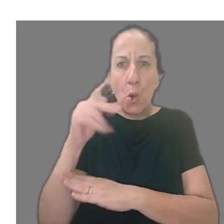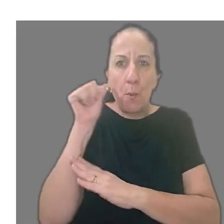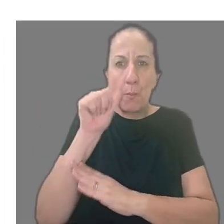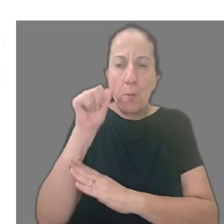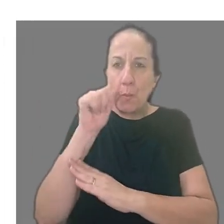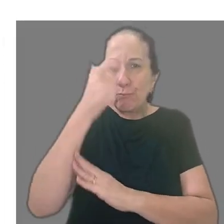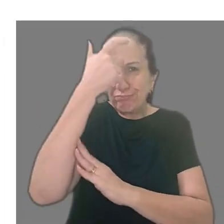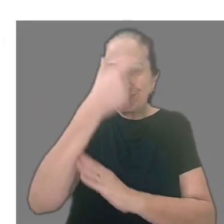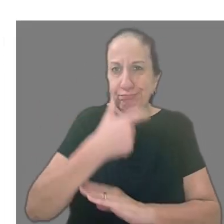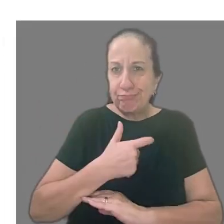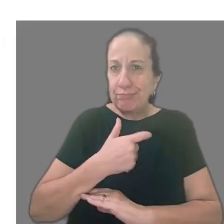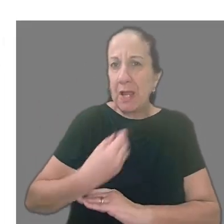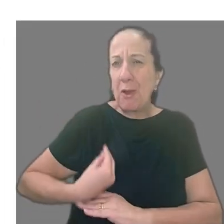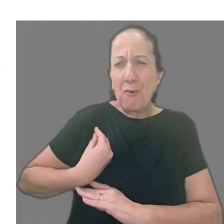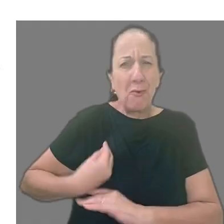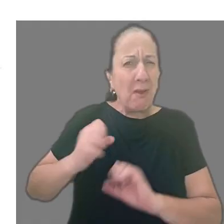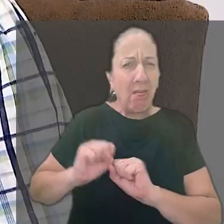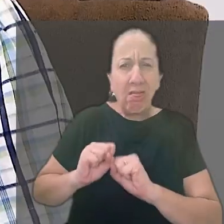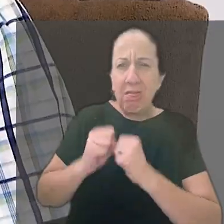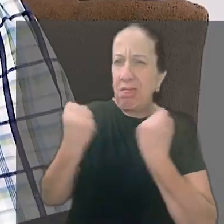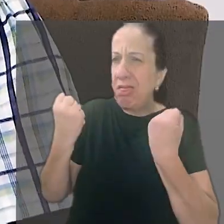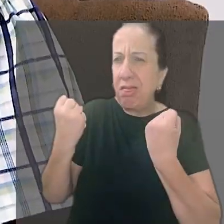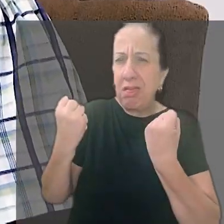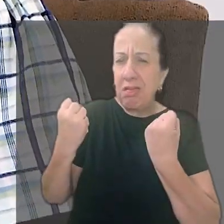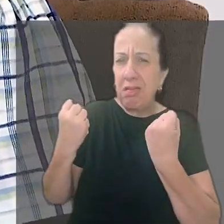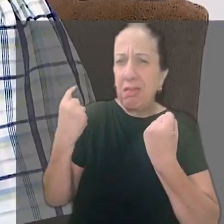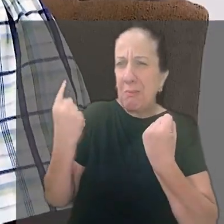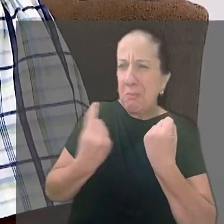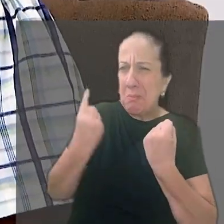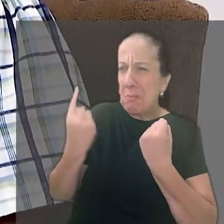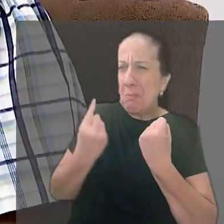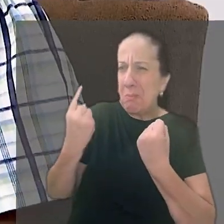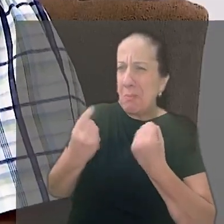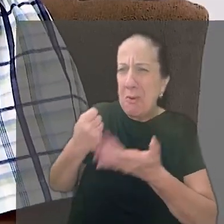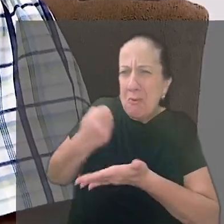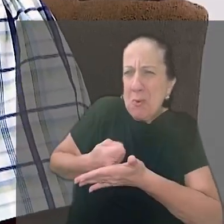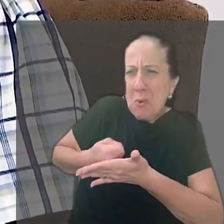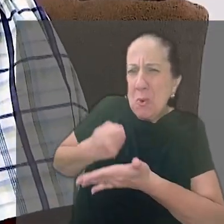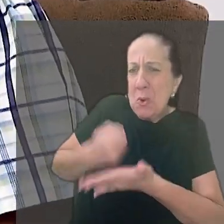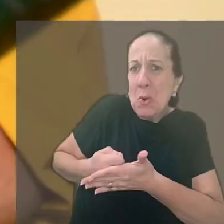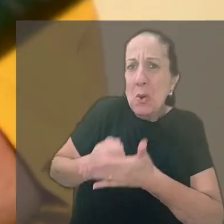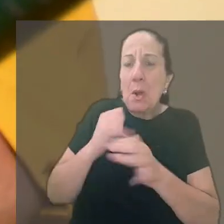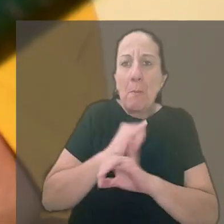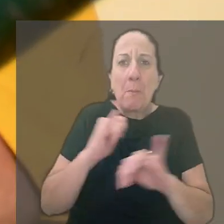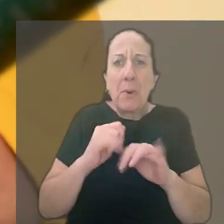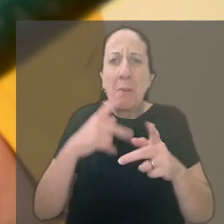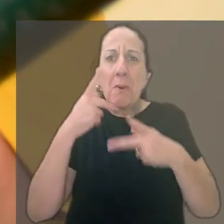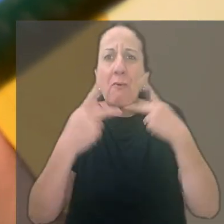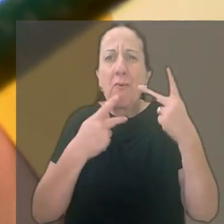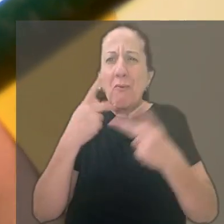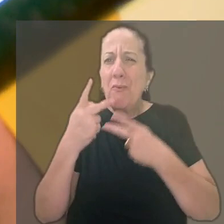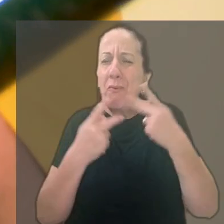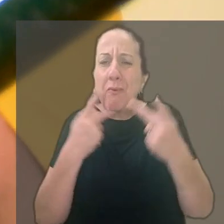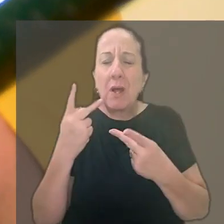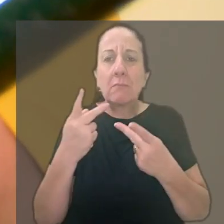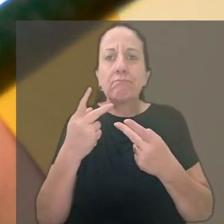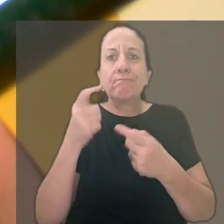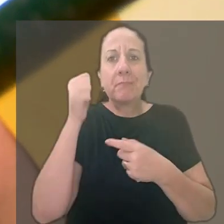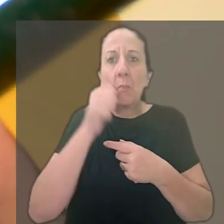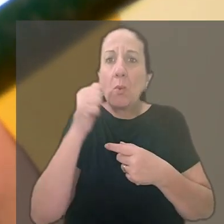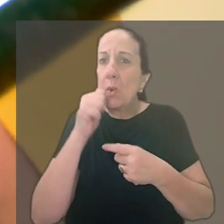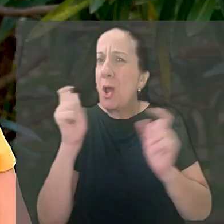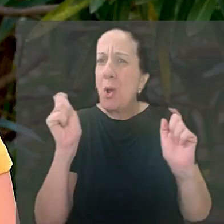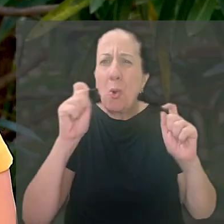de mulheres que tiveram a identidade e a vida destruídas pelo anonimato forçado. O programa traz relatos de